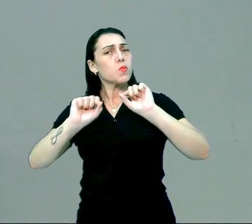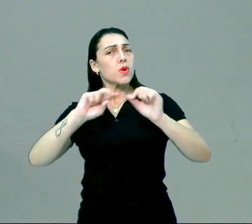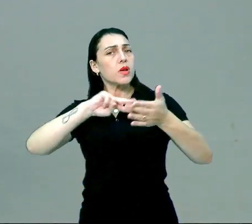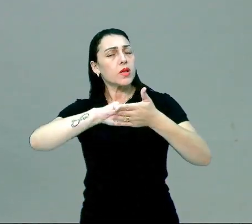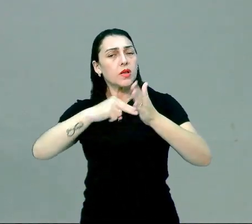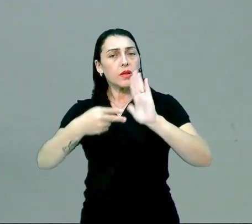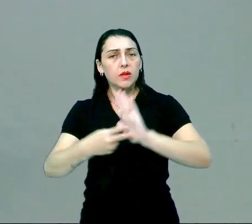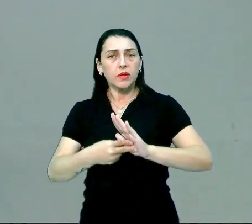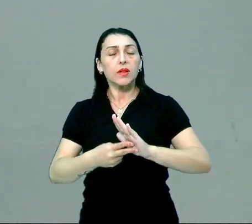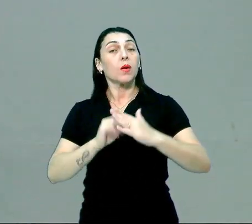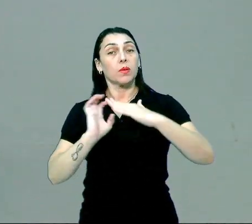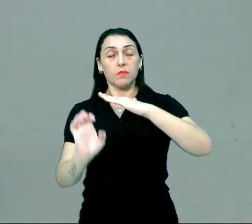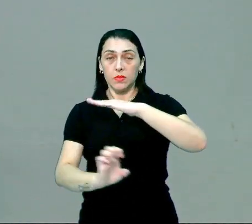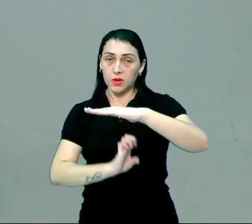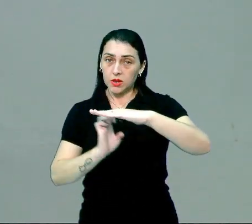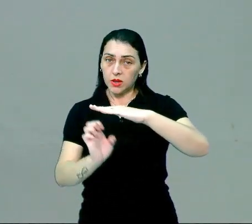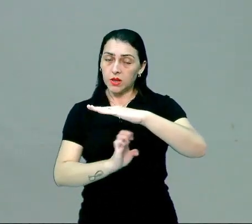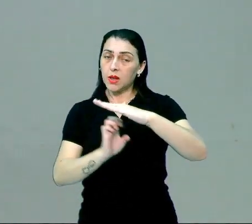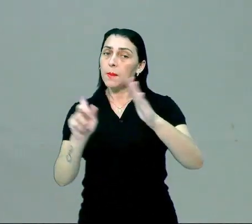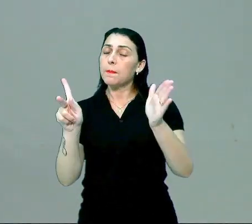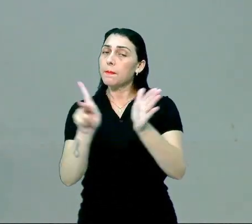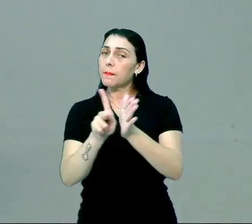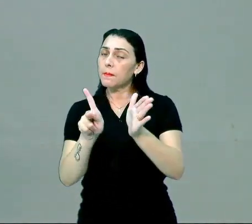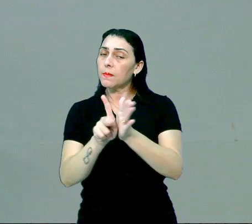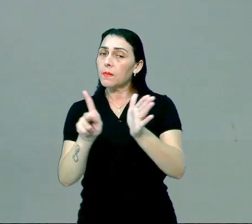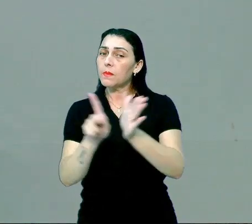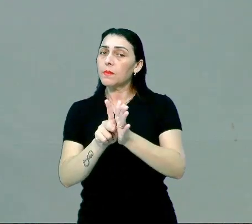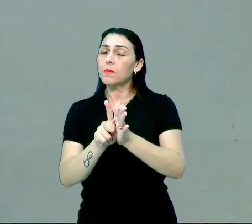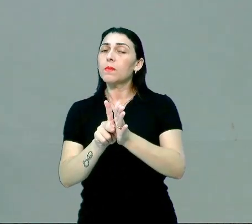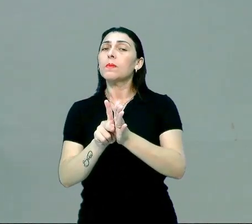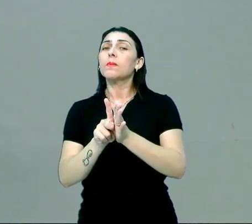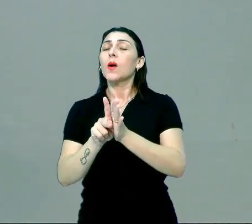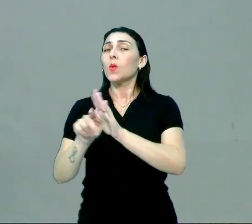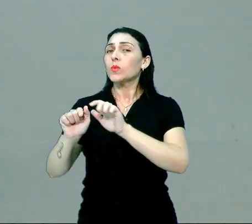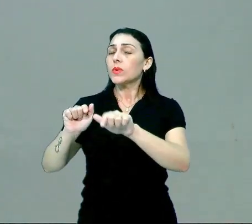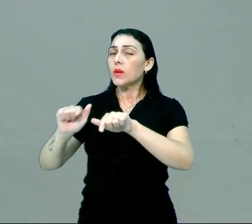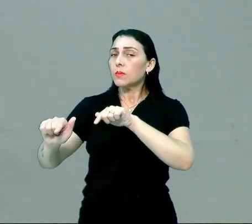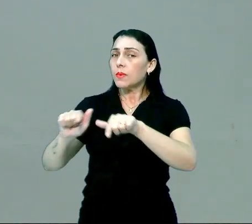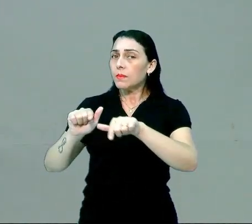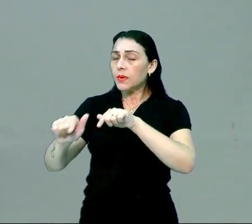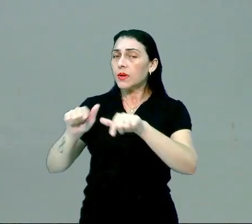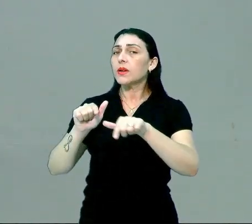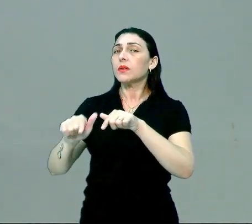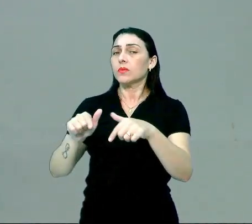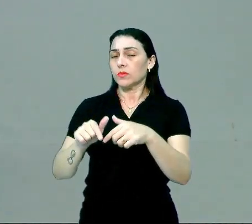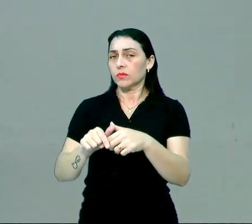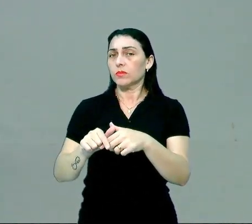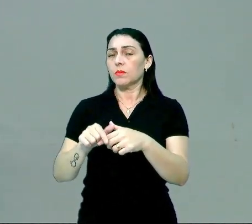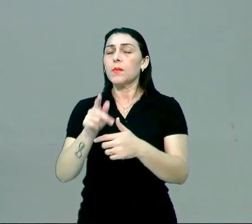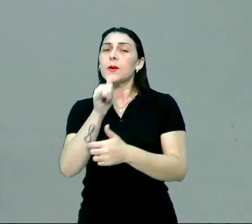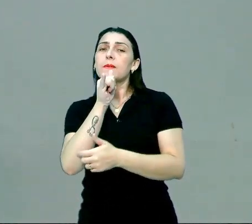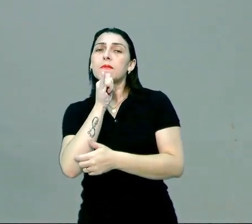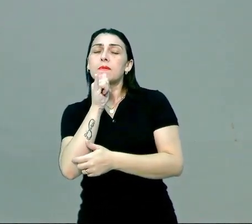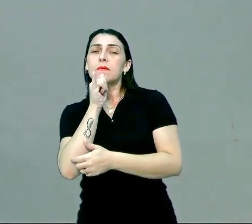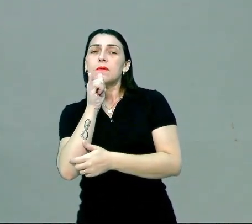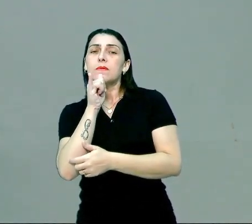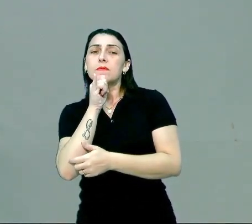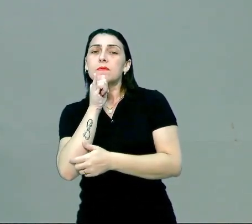é? Ela é uma empresa especializada em um tipo de segmento, um tipo de tarefa. Por